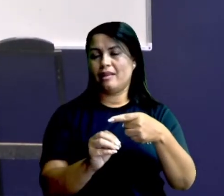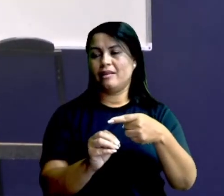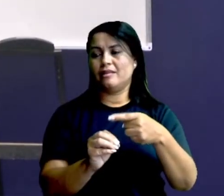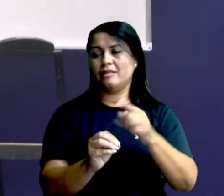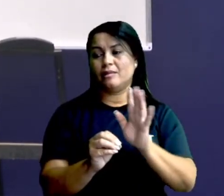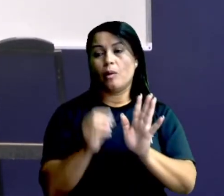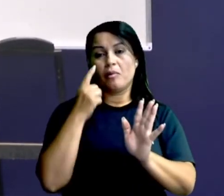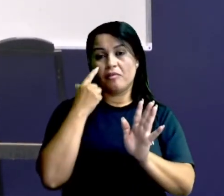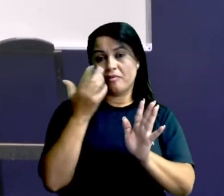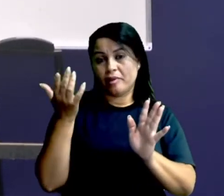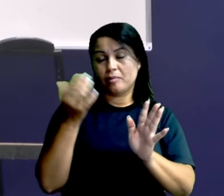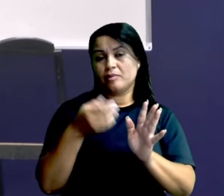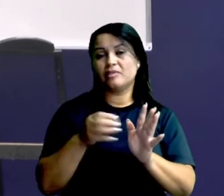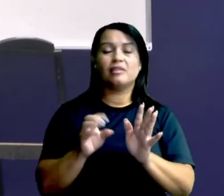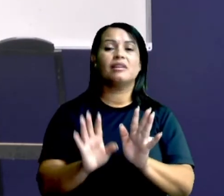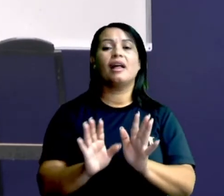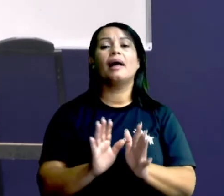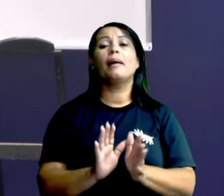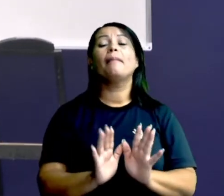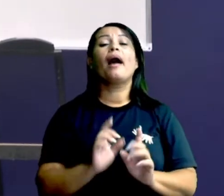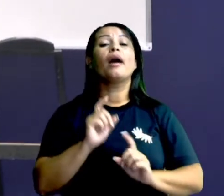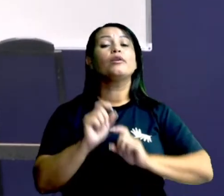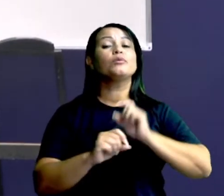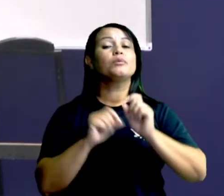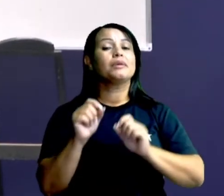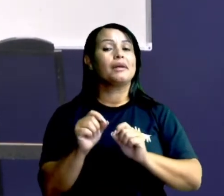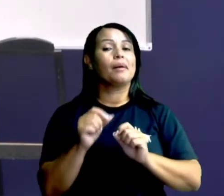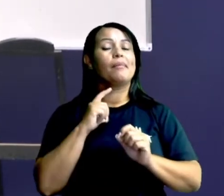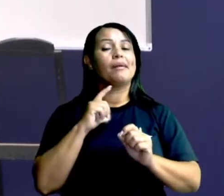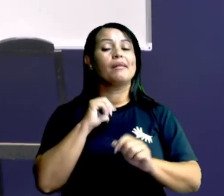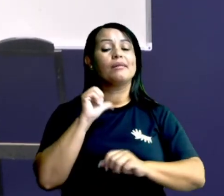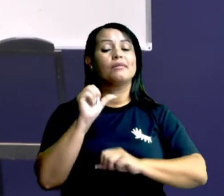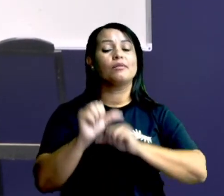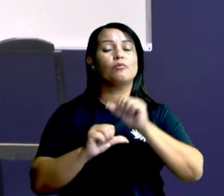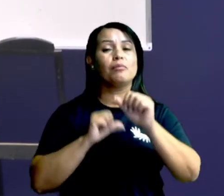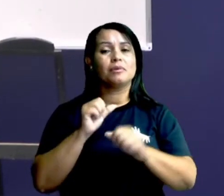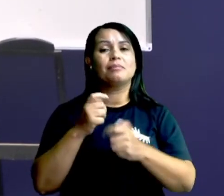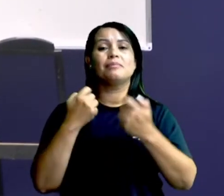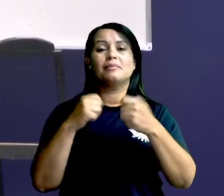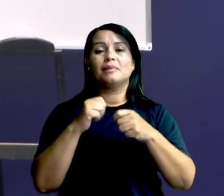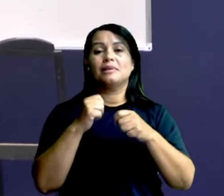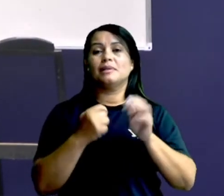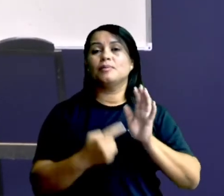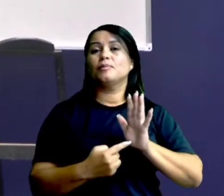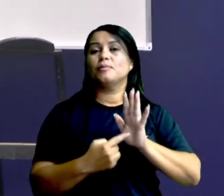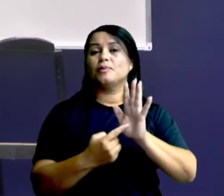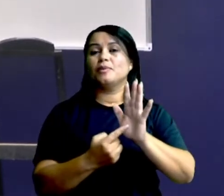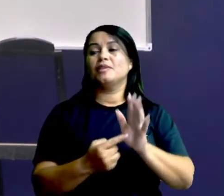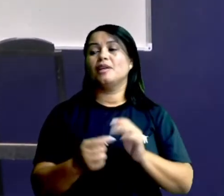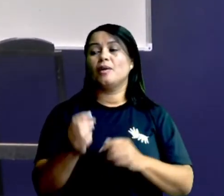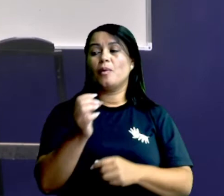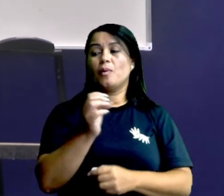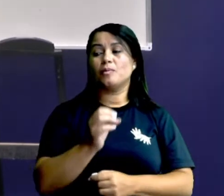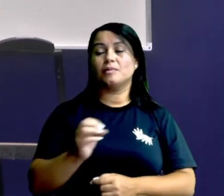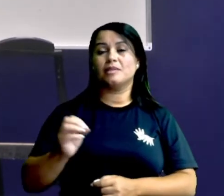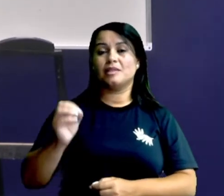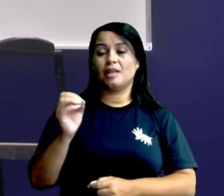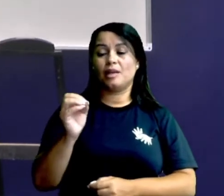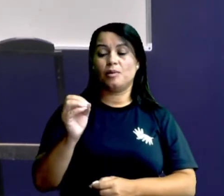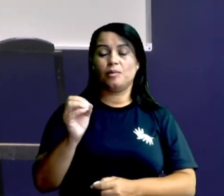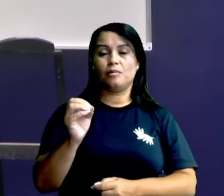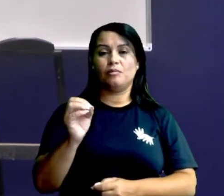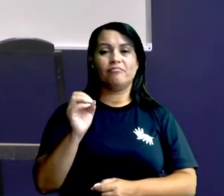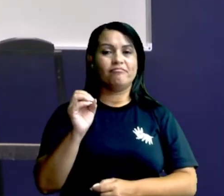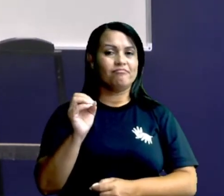estar aí, como vamos dividir. Para fazer essa transformação, vamos ter que acrescentar um zero aqui,